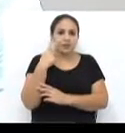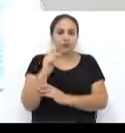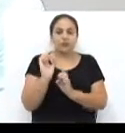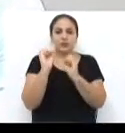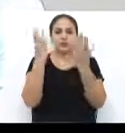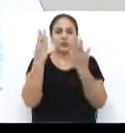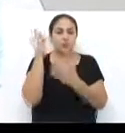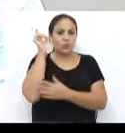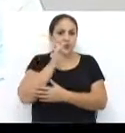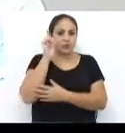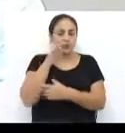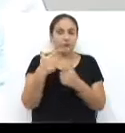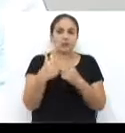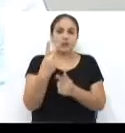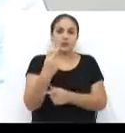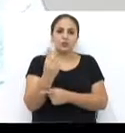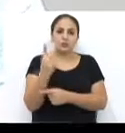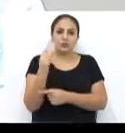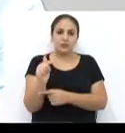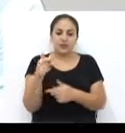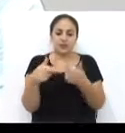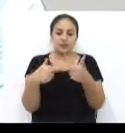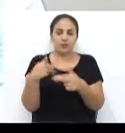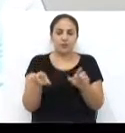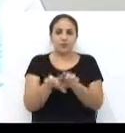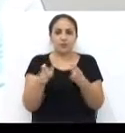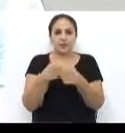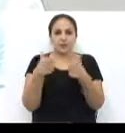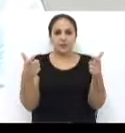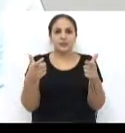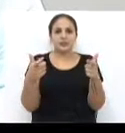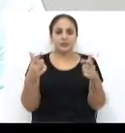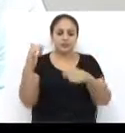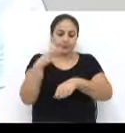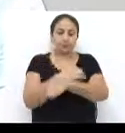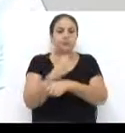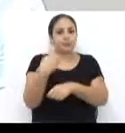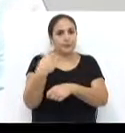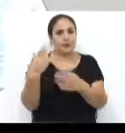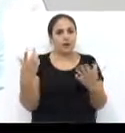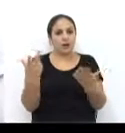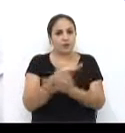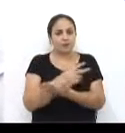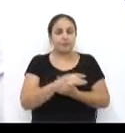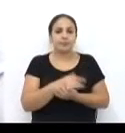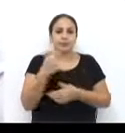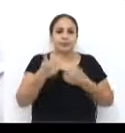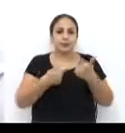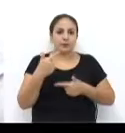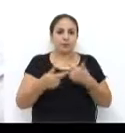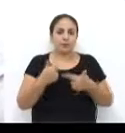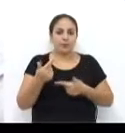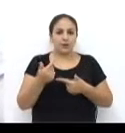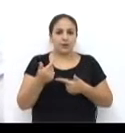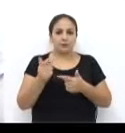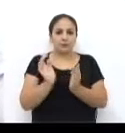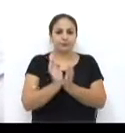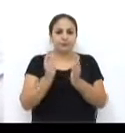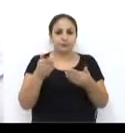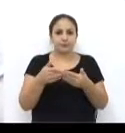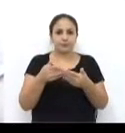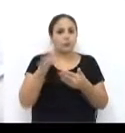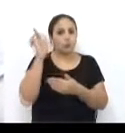já que em 2017 a reforma e ampliação do aeroporto devem acontecer. Para ele, o trabalho da comissão